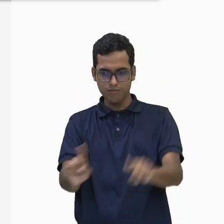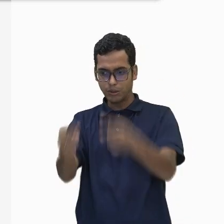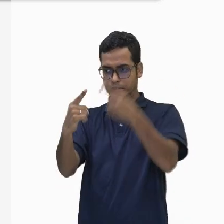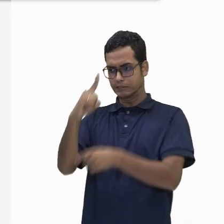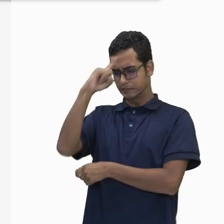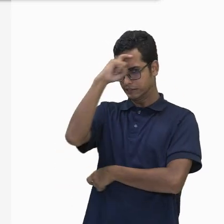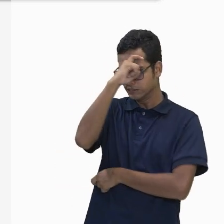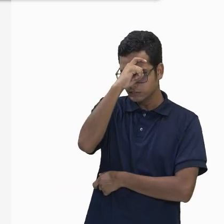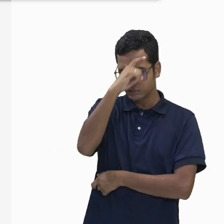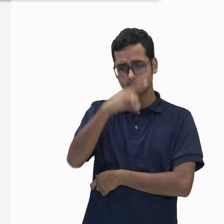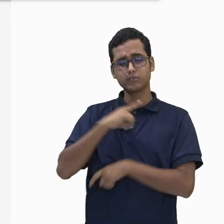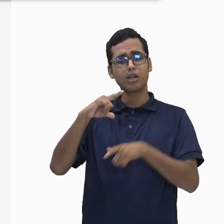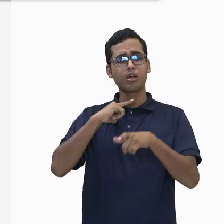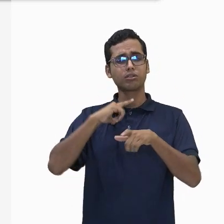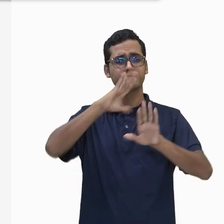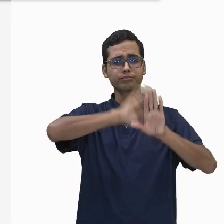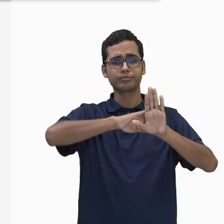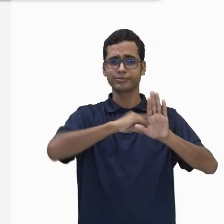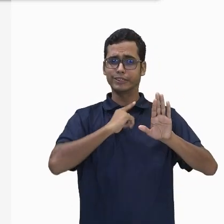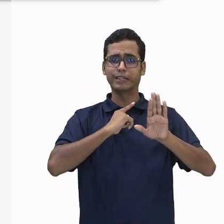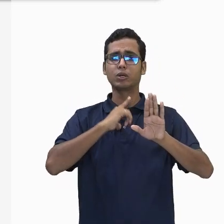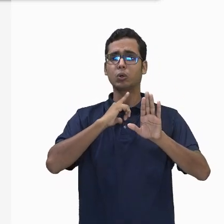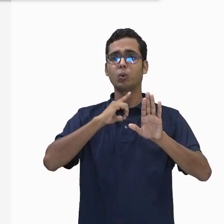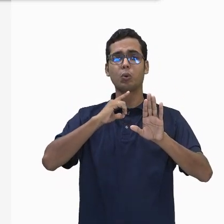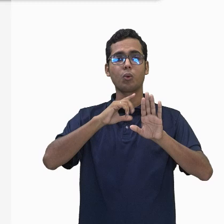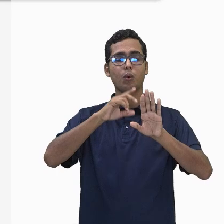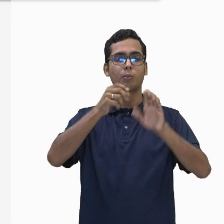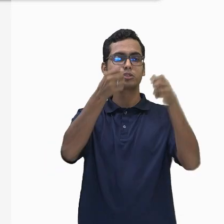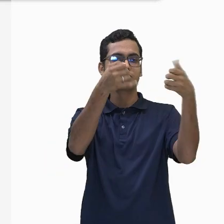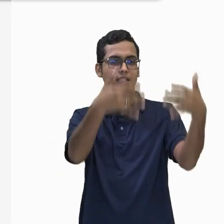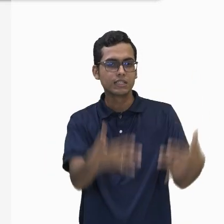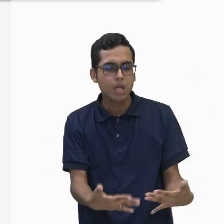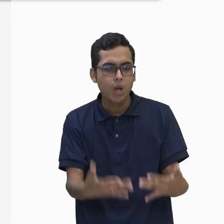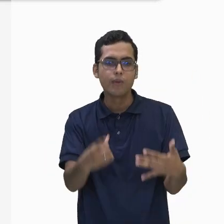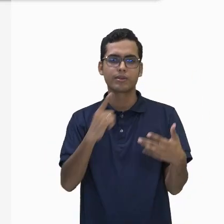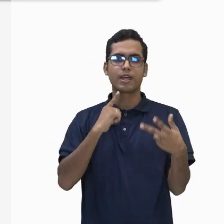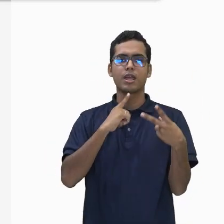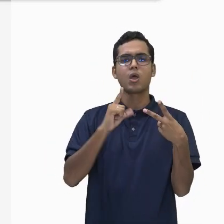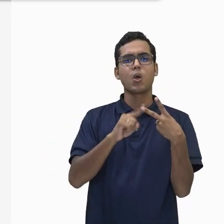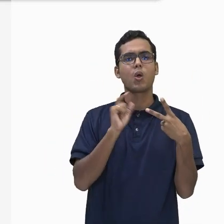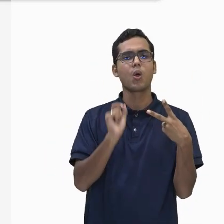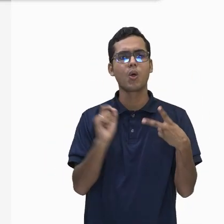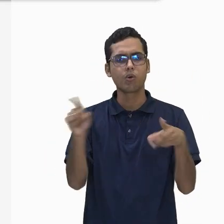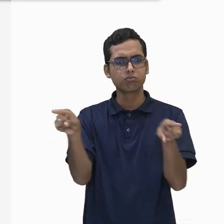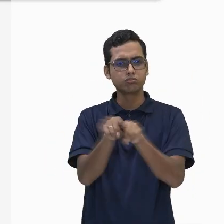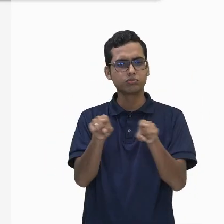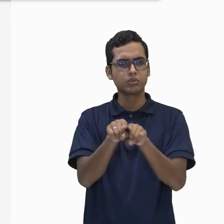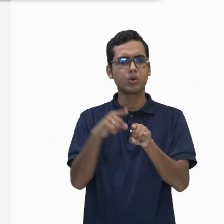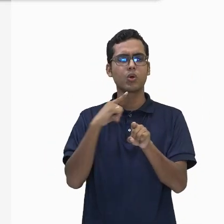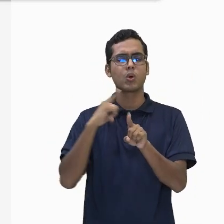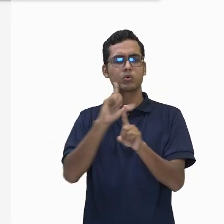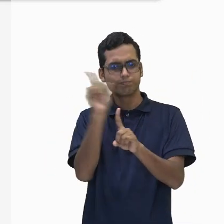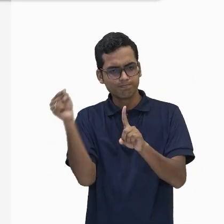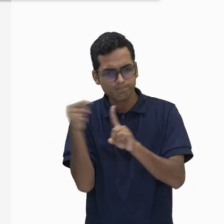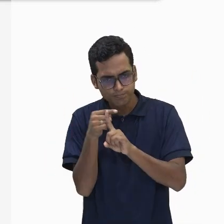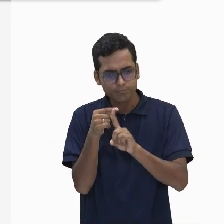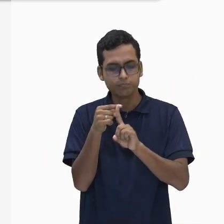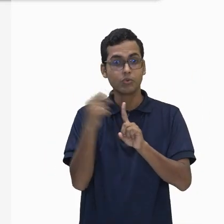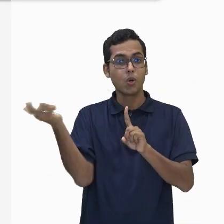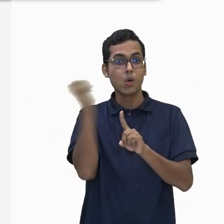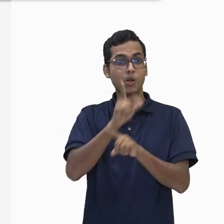do jeito que a gente quer, não é? Mas essas dificuldades são fundamentais para um amadurecimento